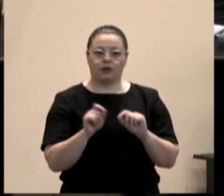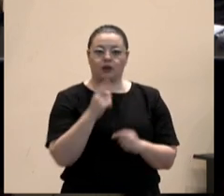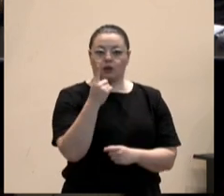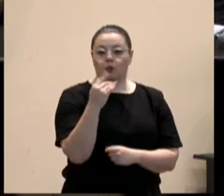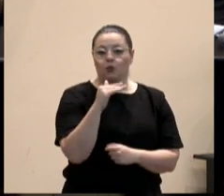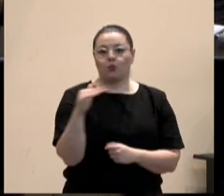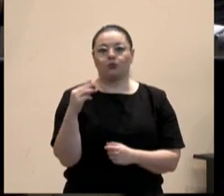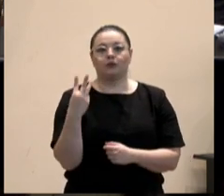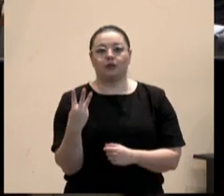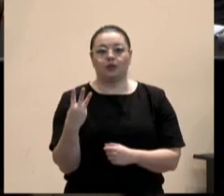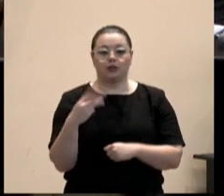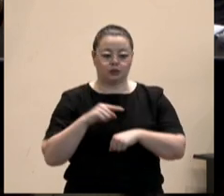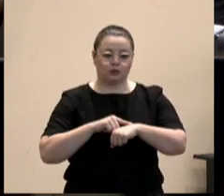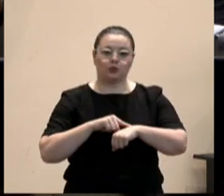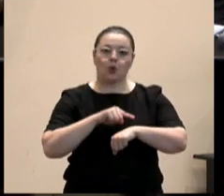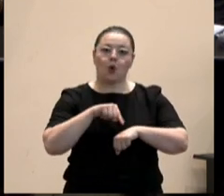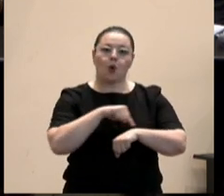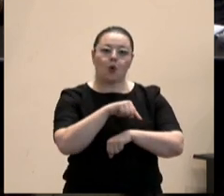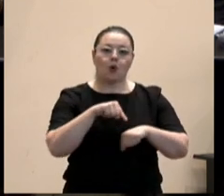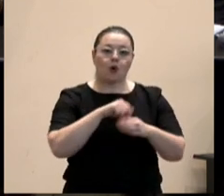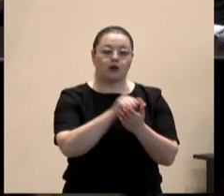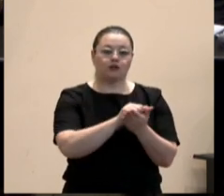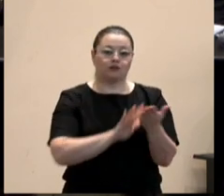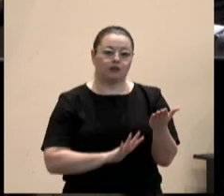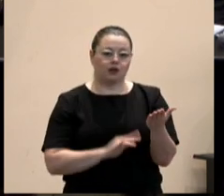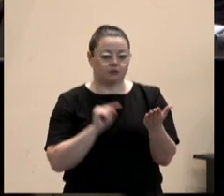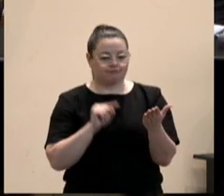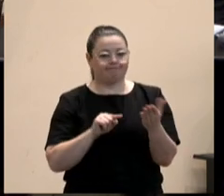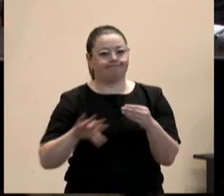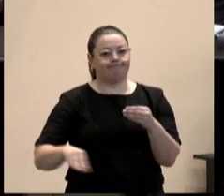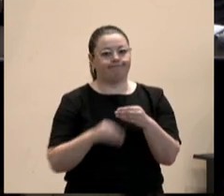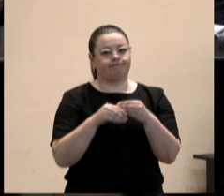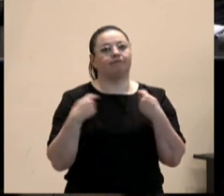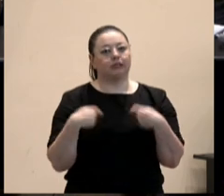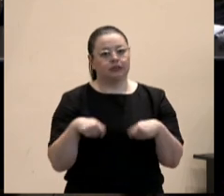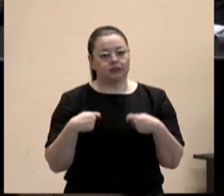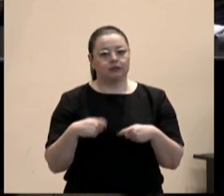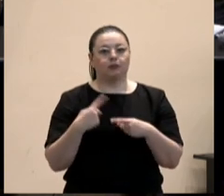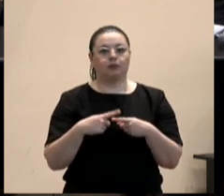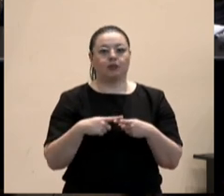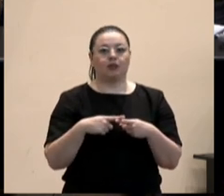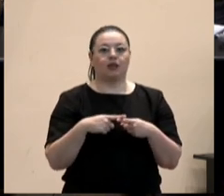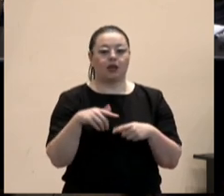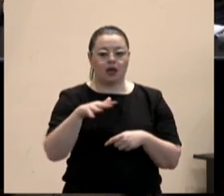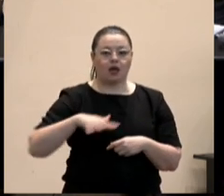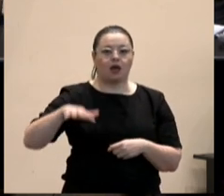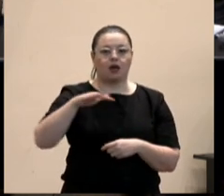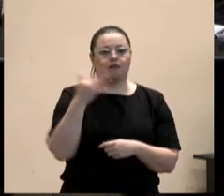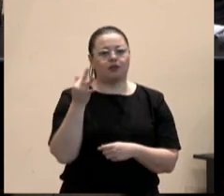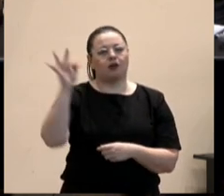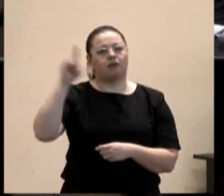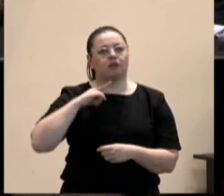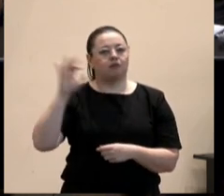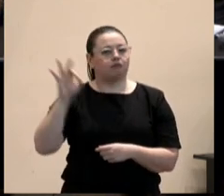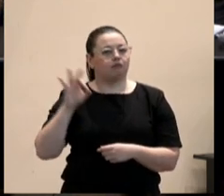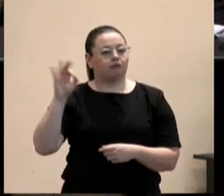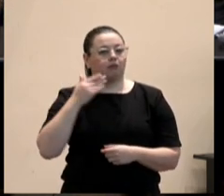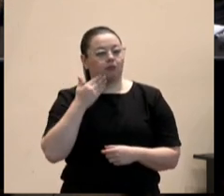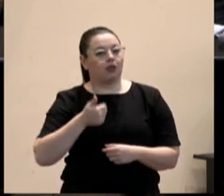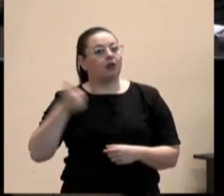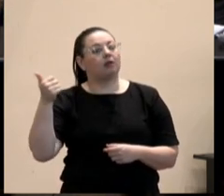atividade, que é fundamental a gente colocar isso. Que a rede federal tem um percentual bem melhor, que nos